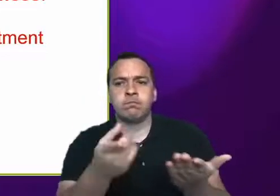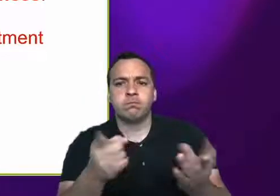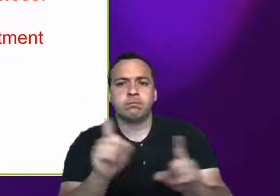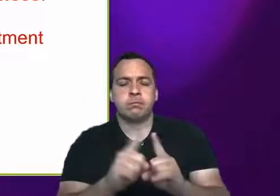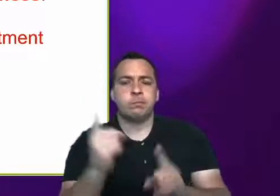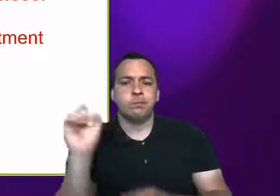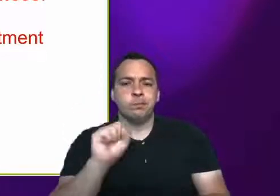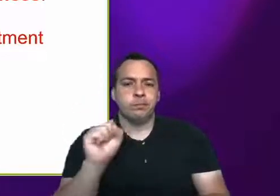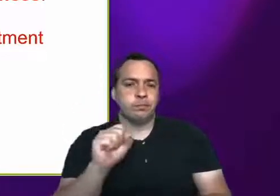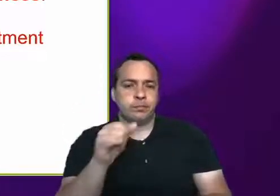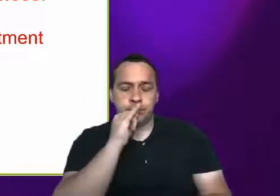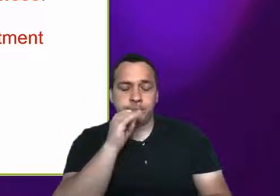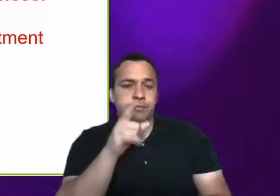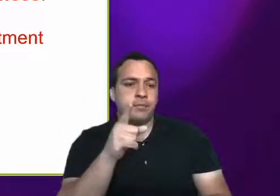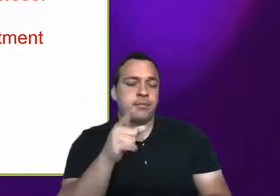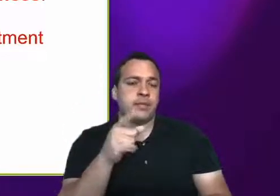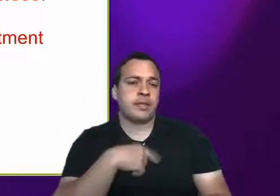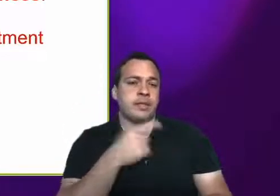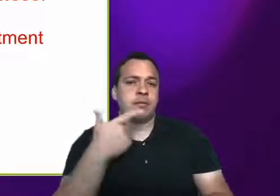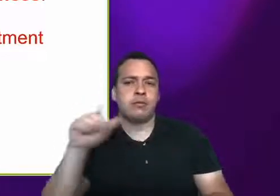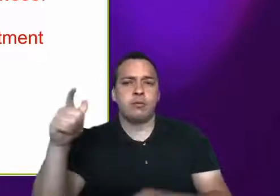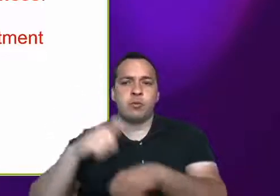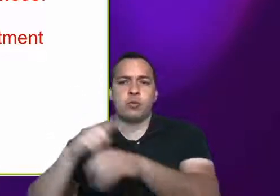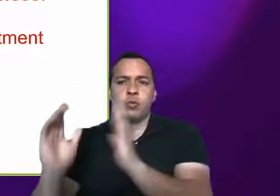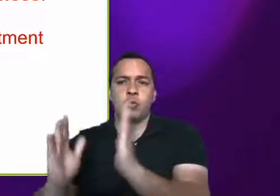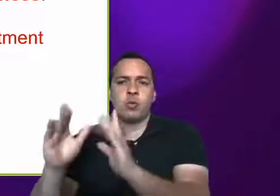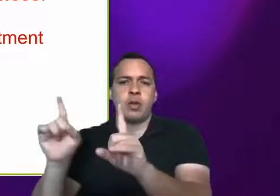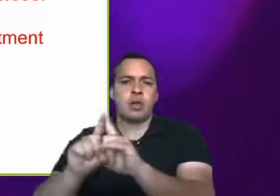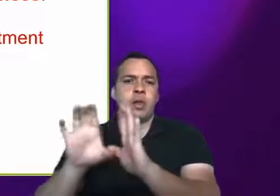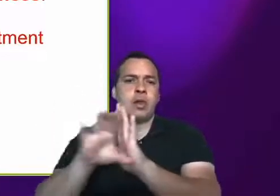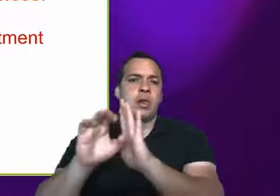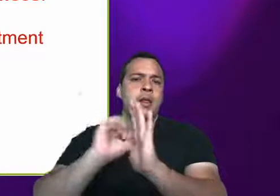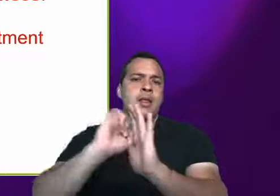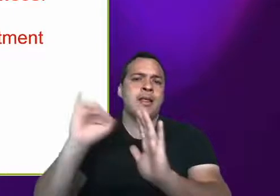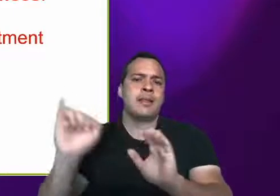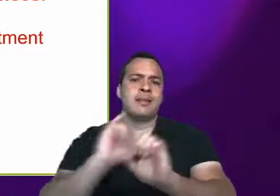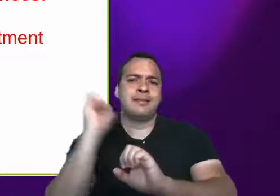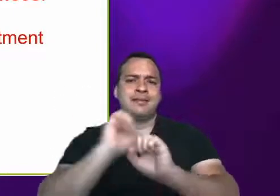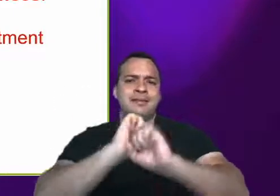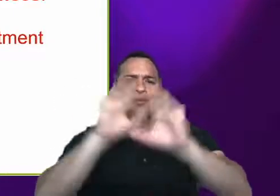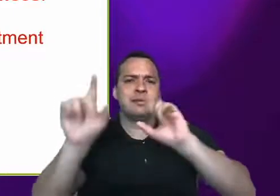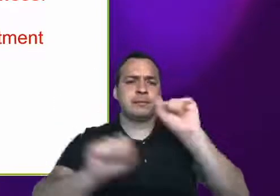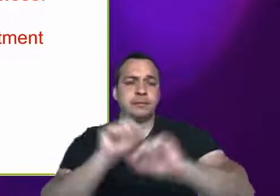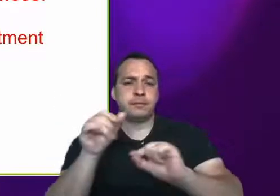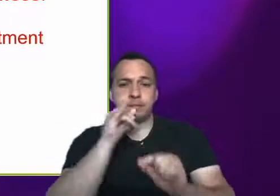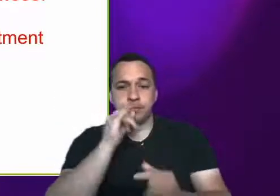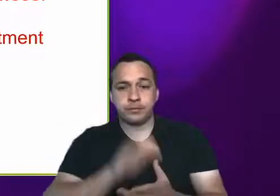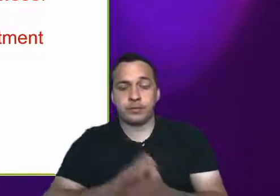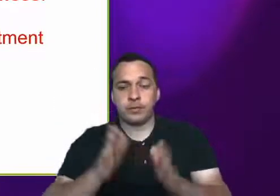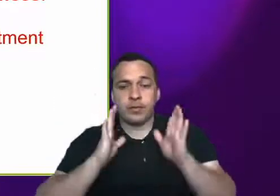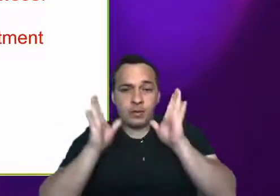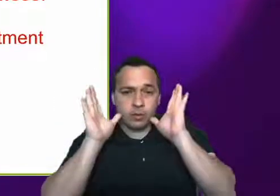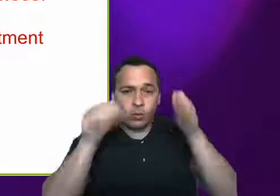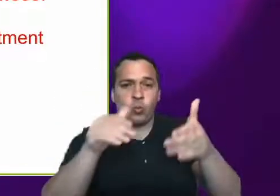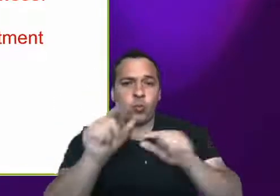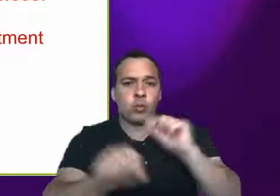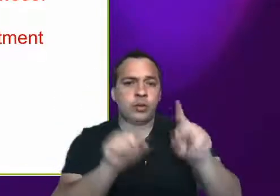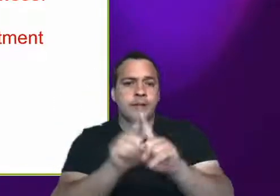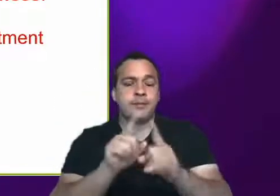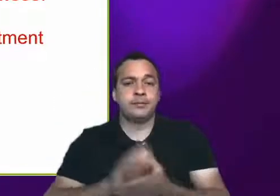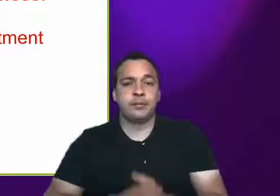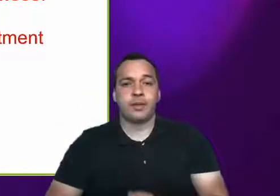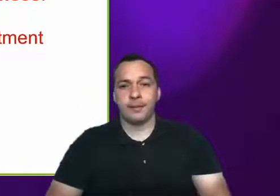de poder tratar em um segundo momento esse paciente, assim como também um princípio bem importante no qual eu